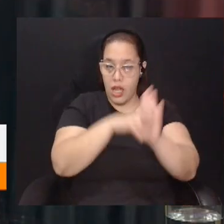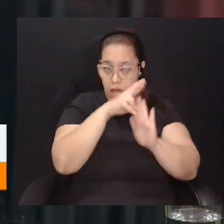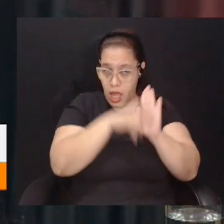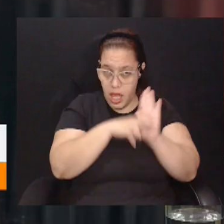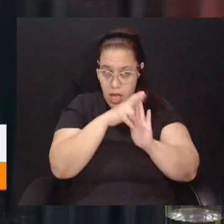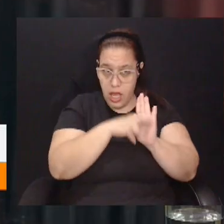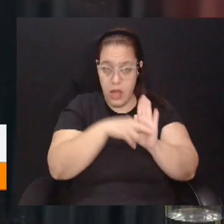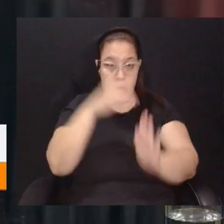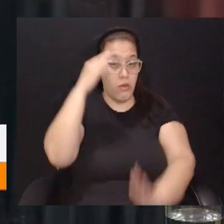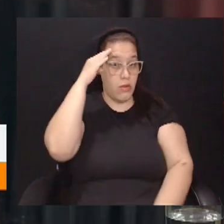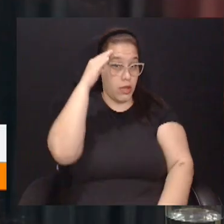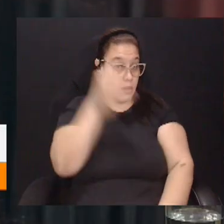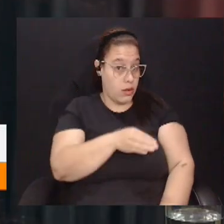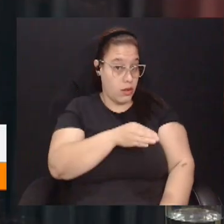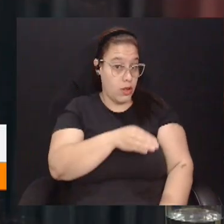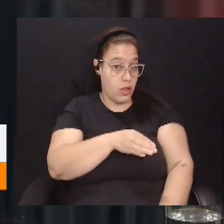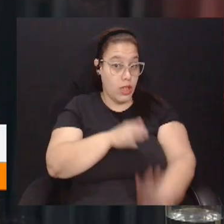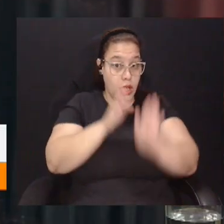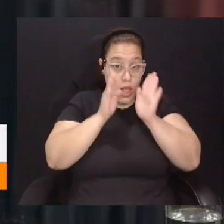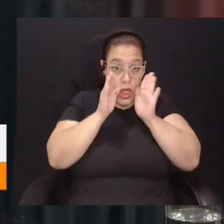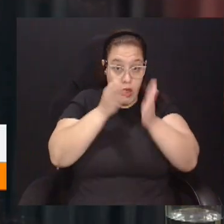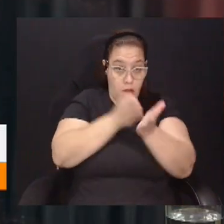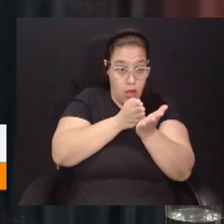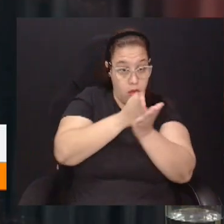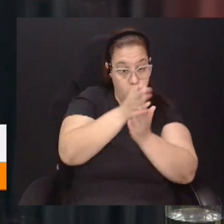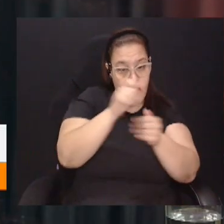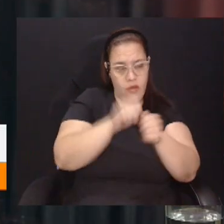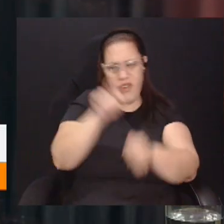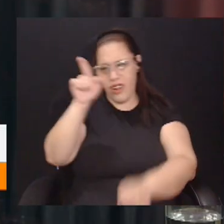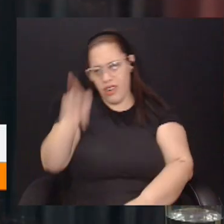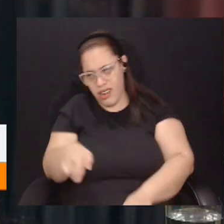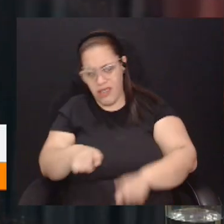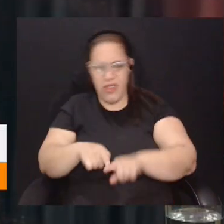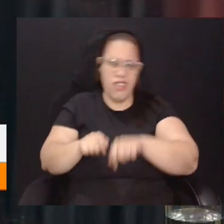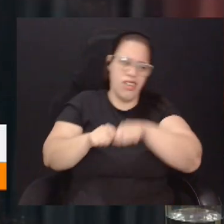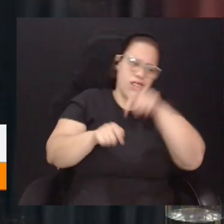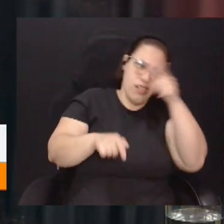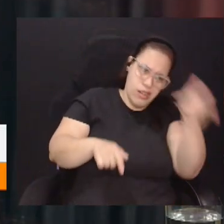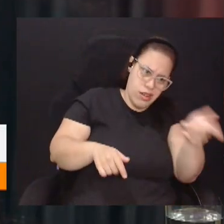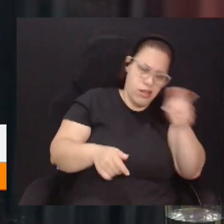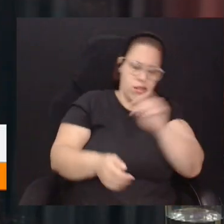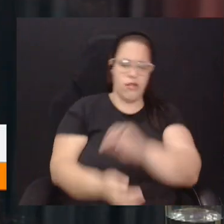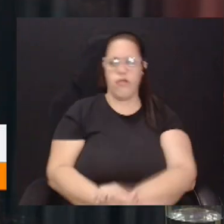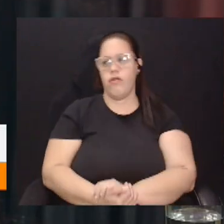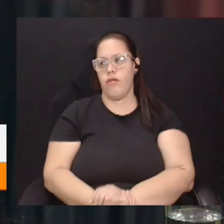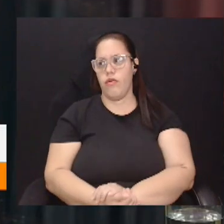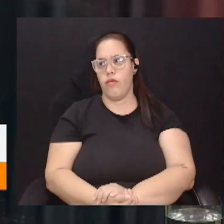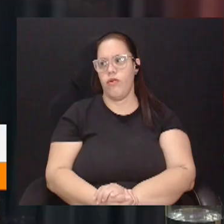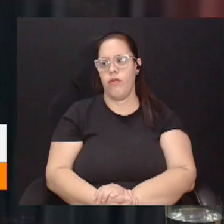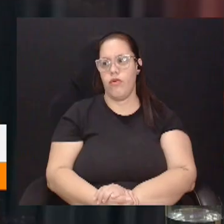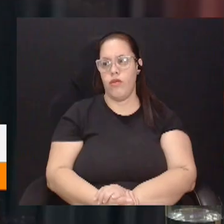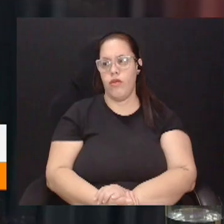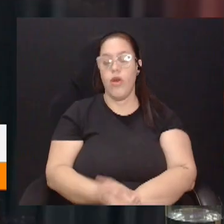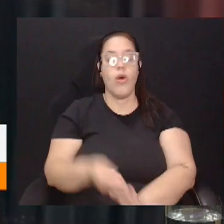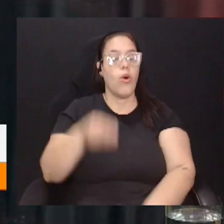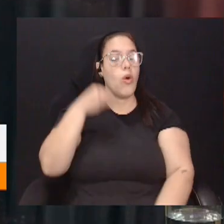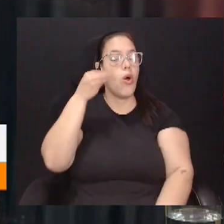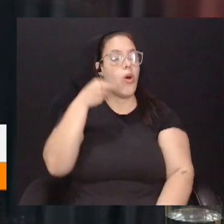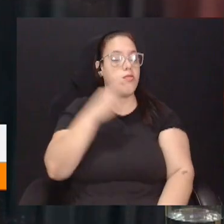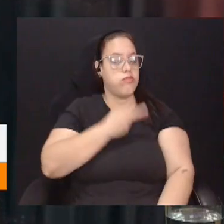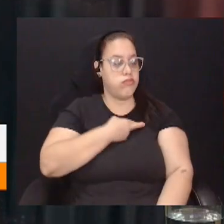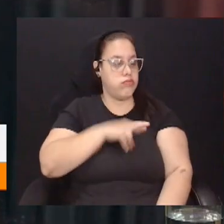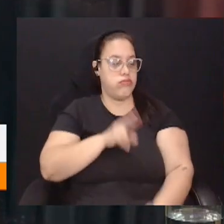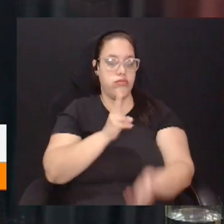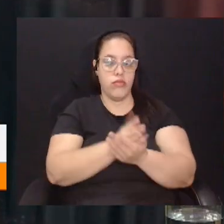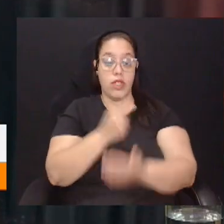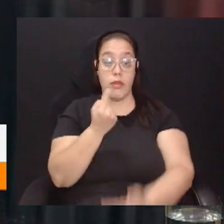dão diretrizes, façam assim, façam Uhum. assado, a experiência religiosa é sempre individual.